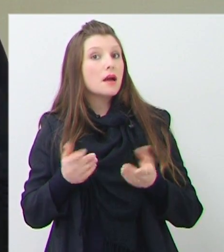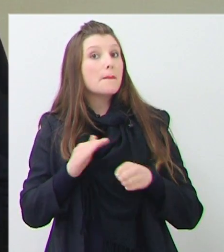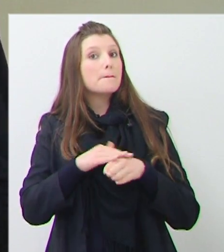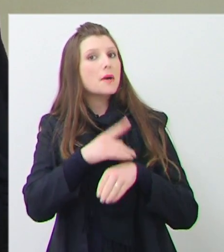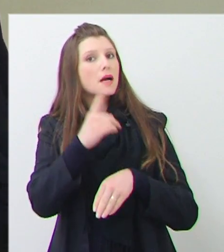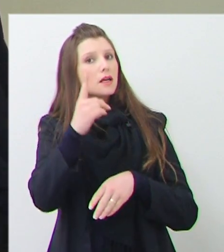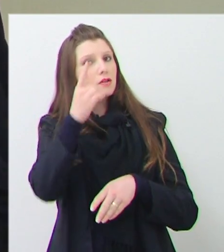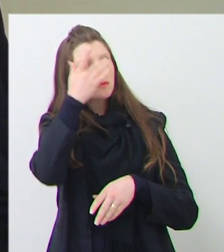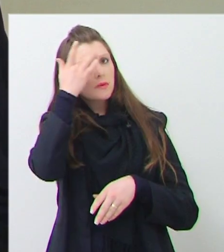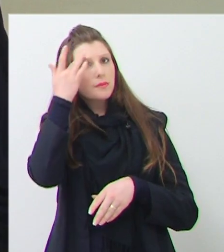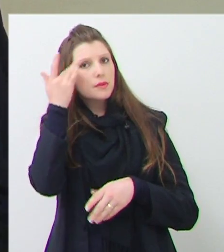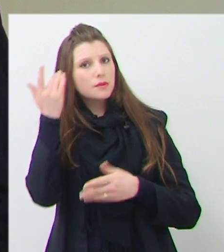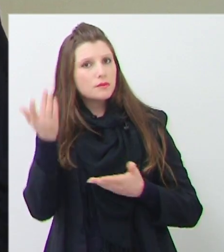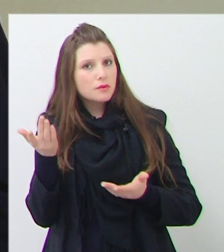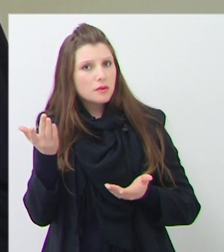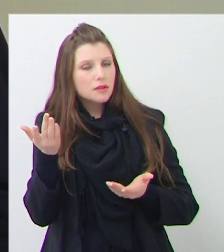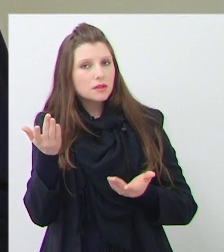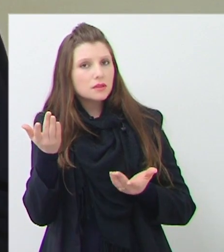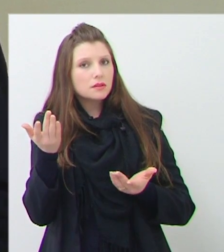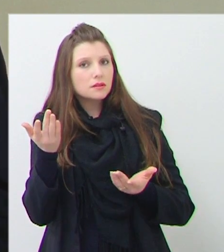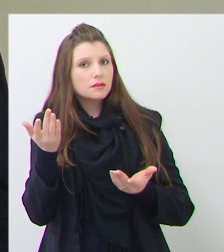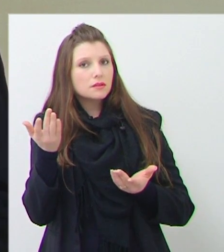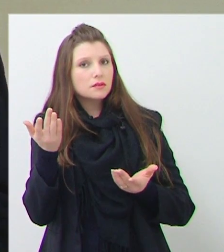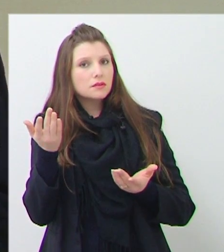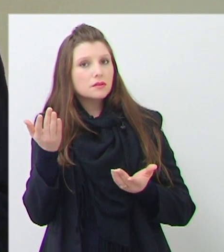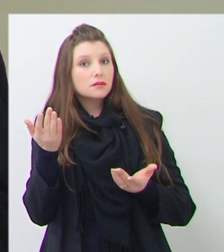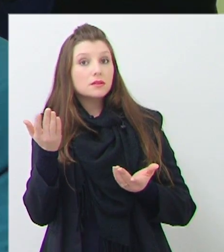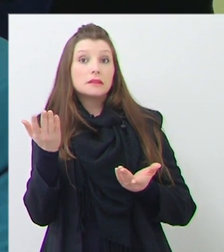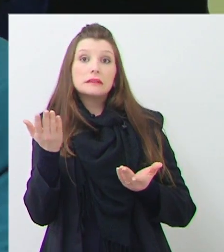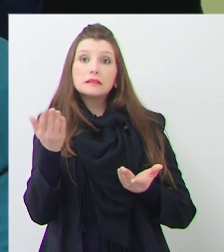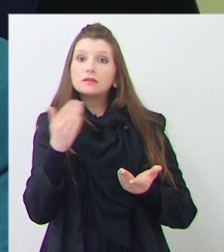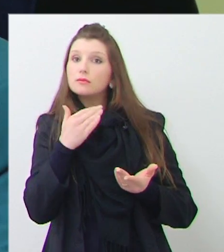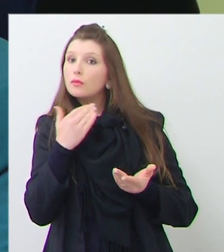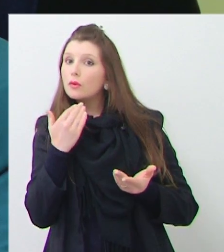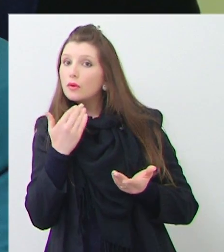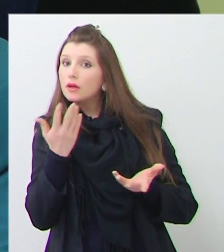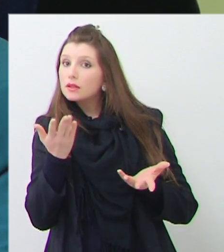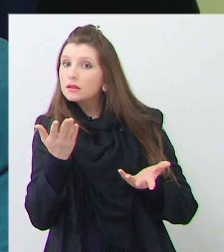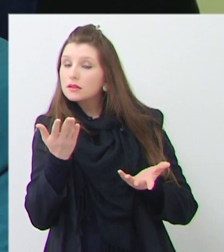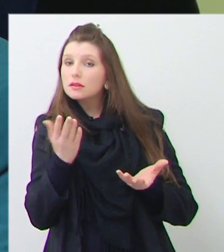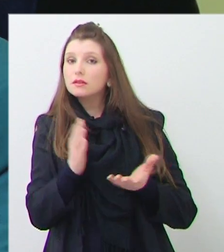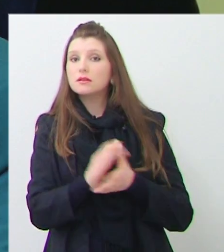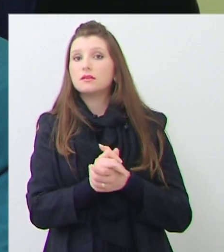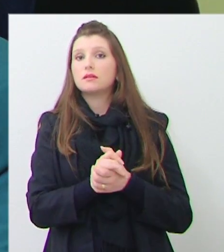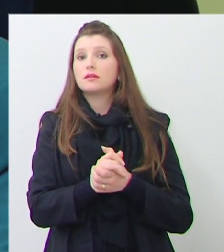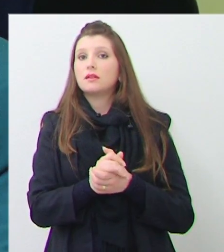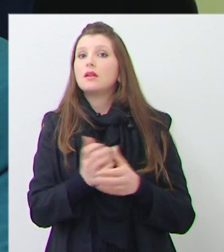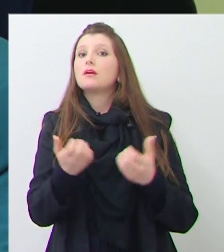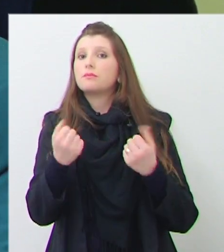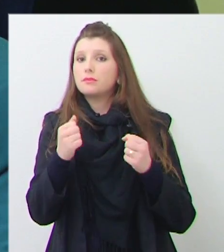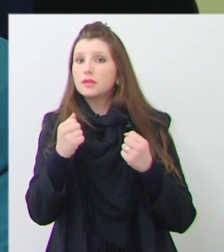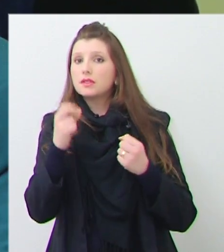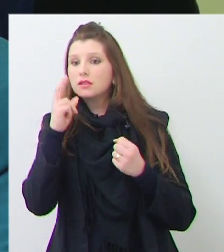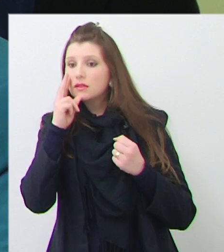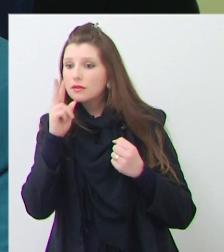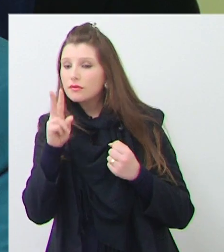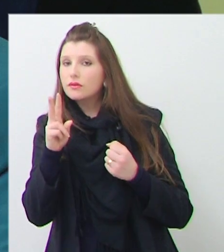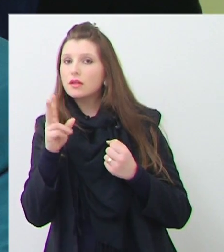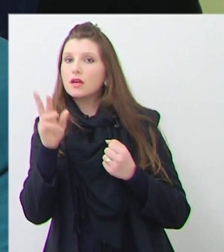pessoa, né, às vezes morta em óbito dentro daquela lagoa. E também